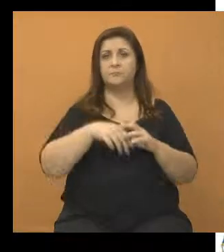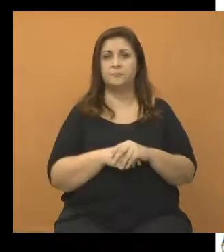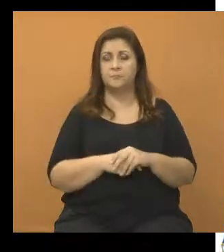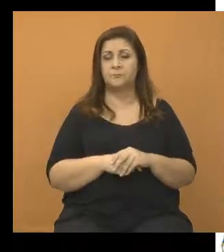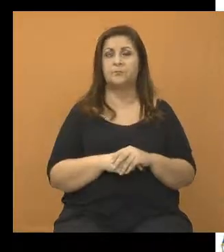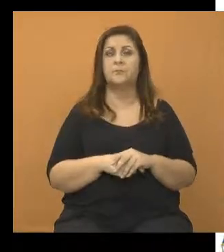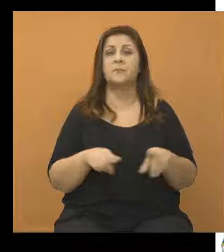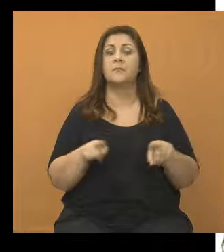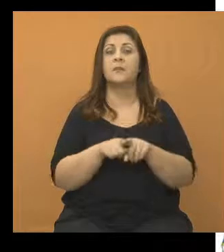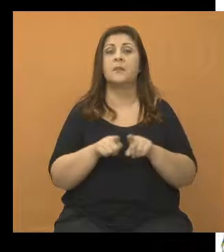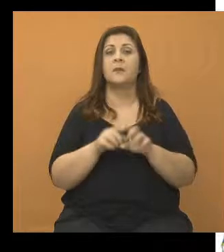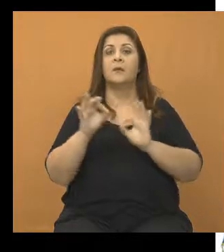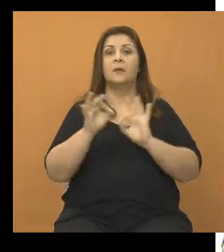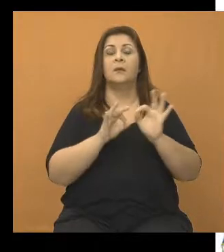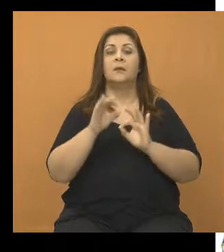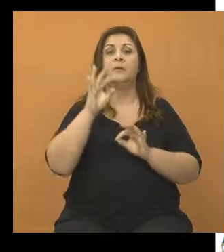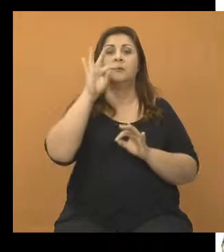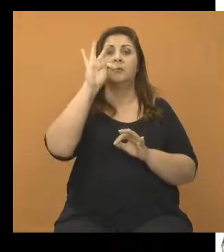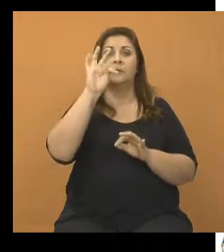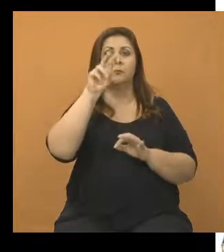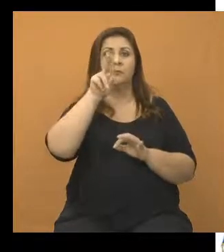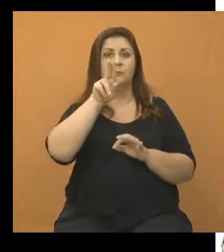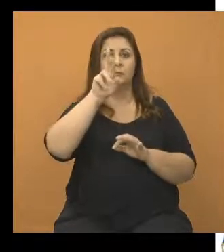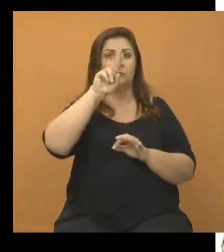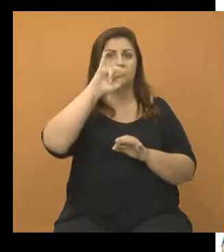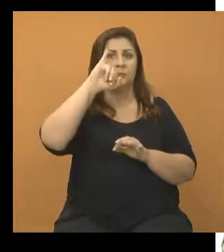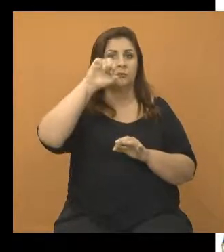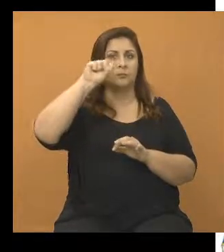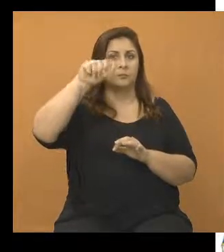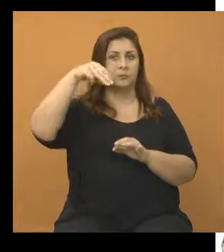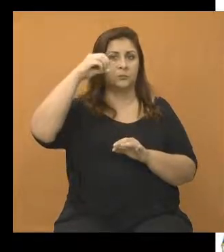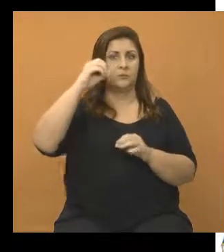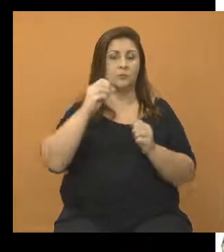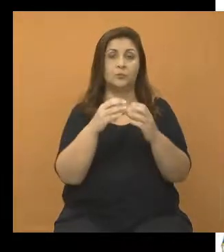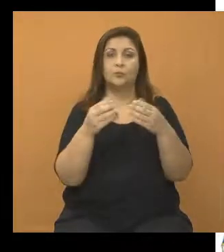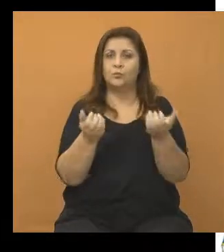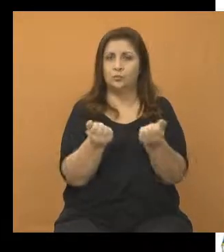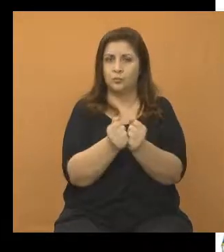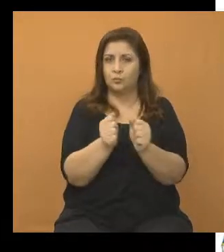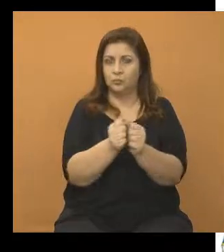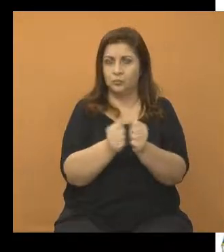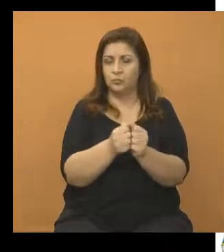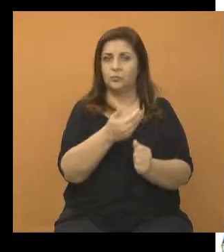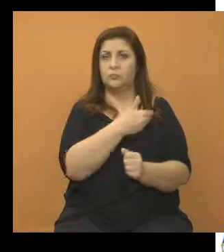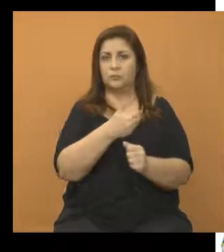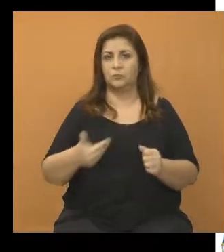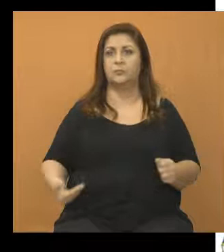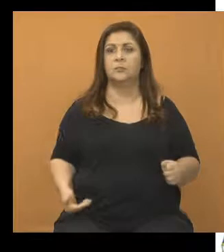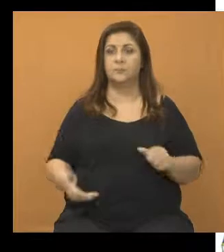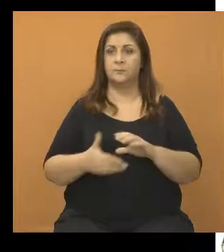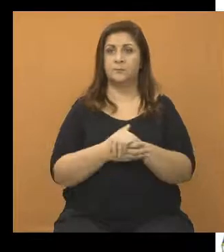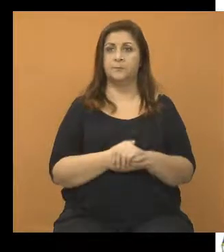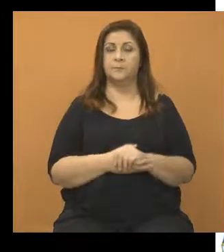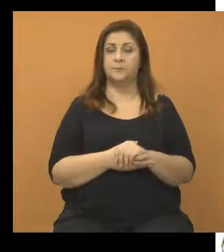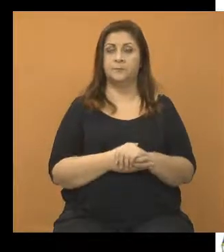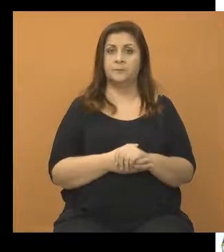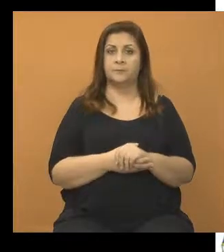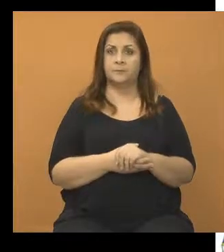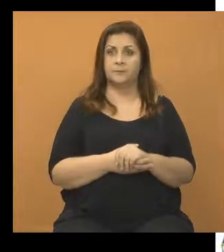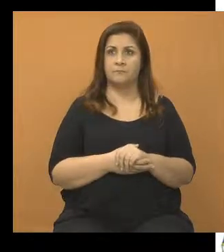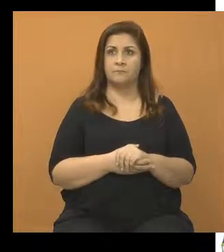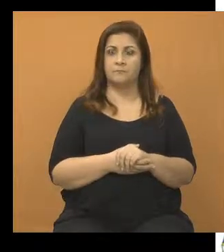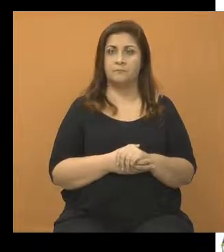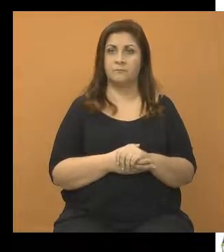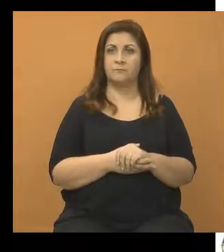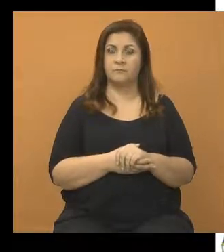e ações de turismo. Isso também em parceria com o governo do Estado. Eixo de desenvolvimento sustentável, né, a gente tem